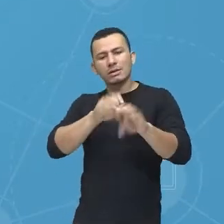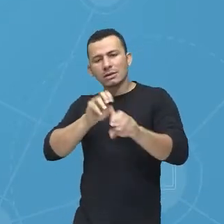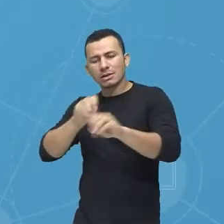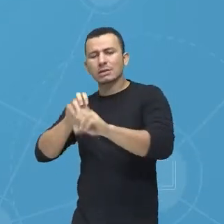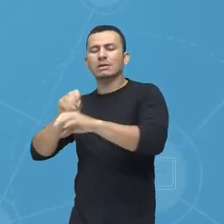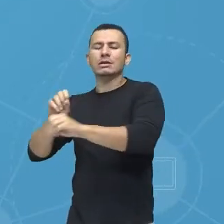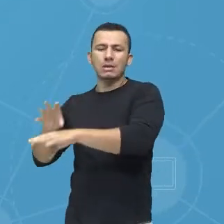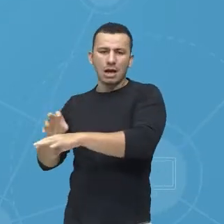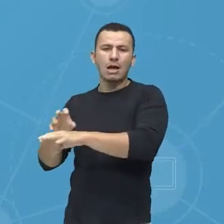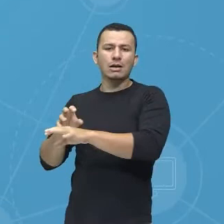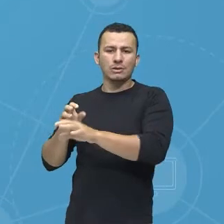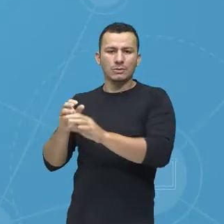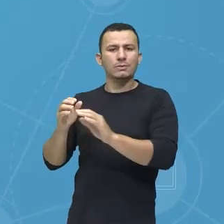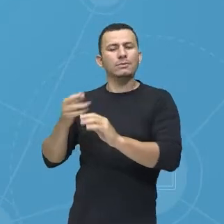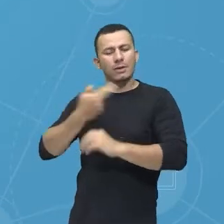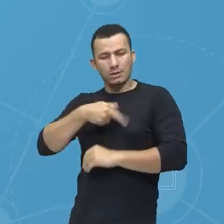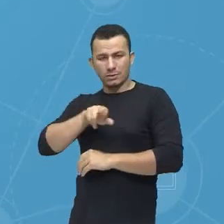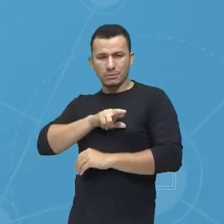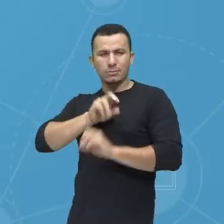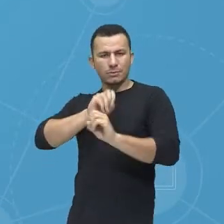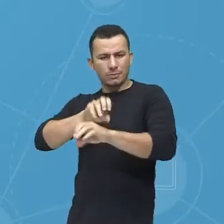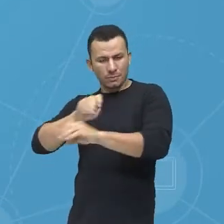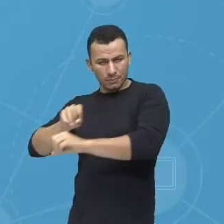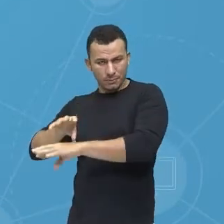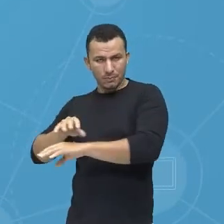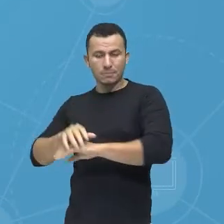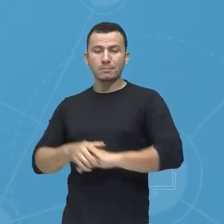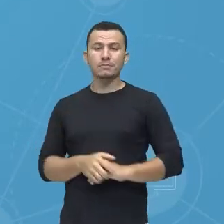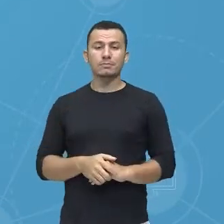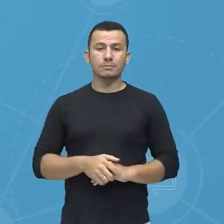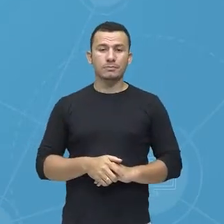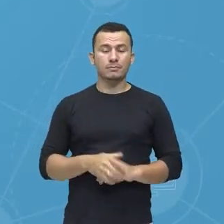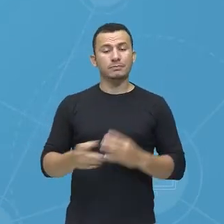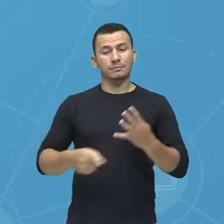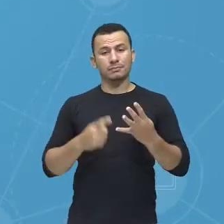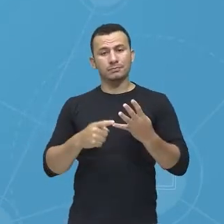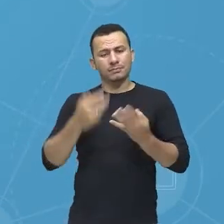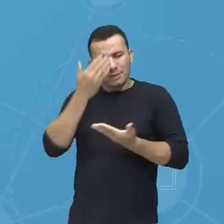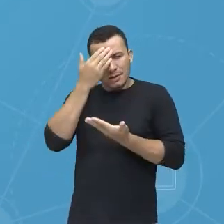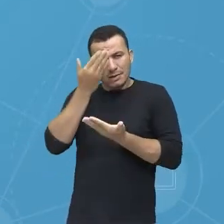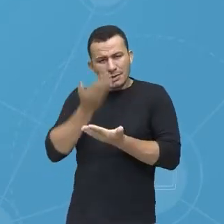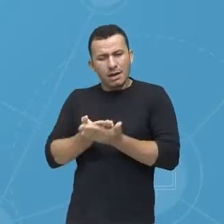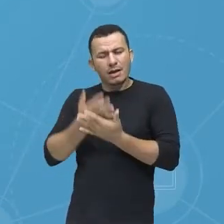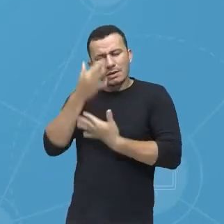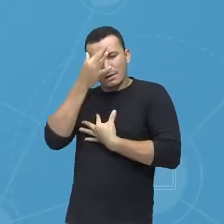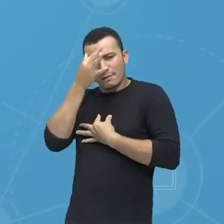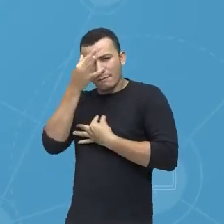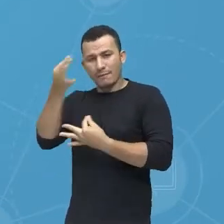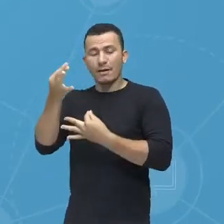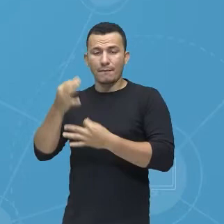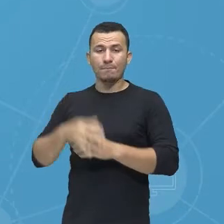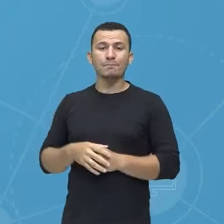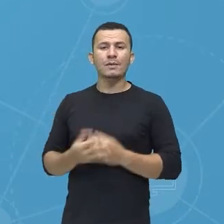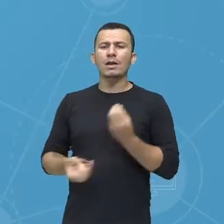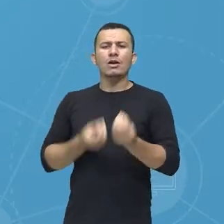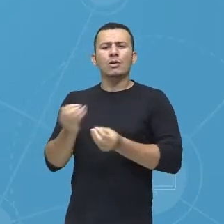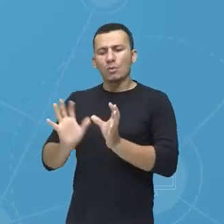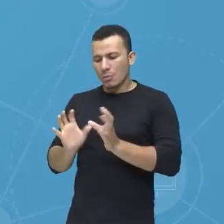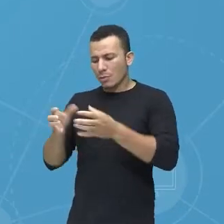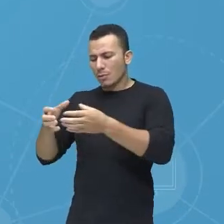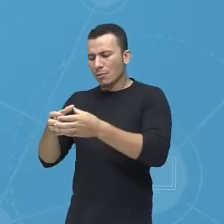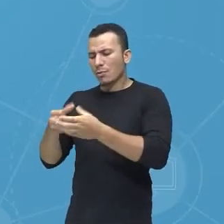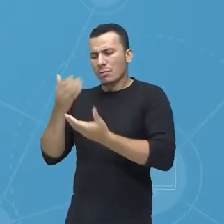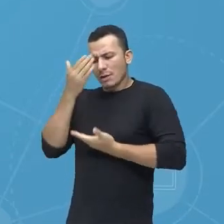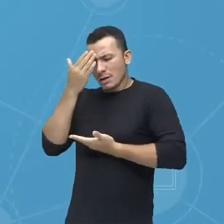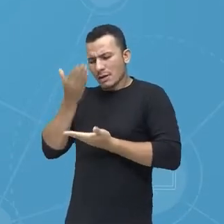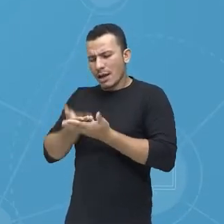seus dogmas. Até aí tudo bem? Vamos para as crenças. A crença de um cristão não é